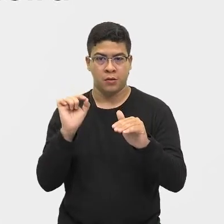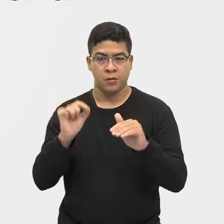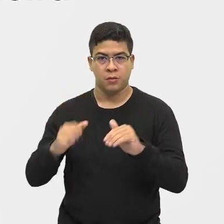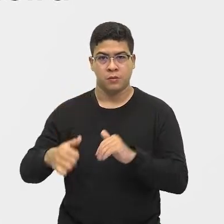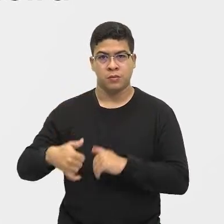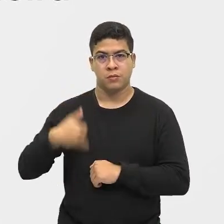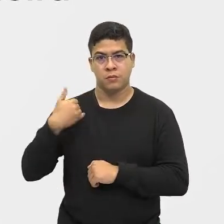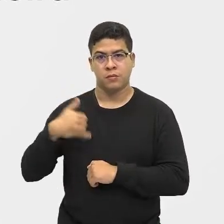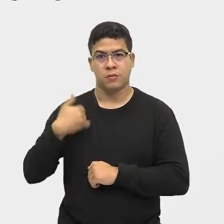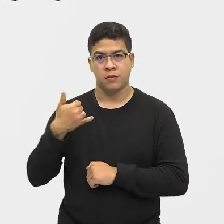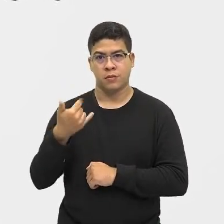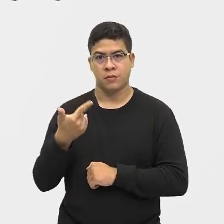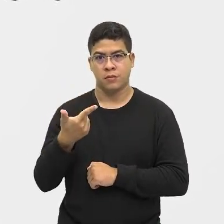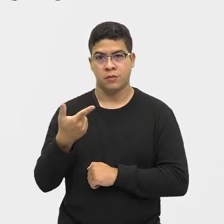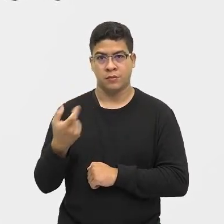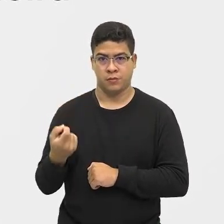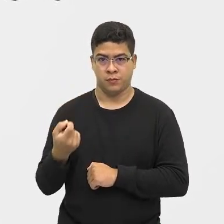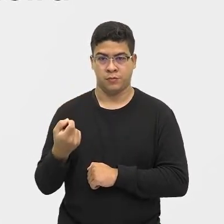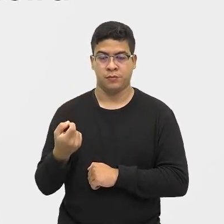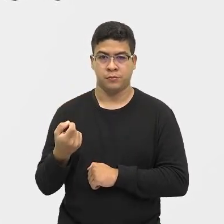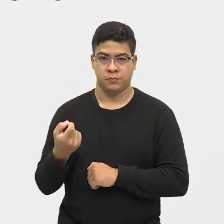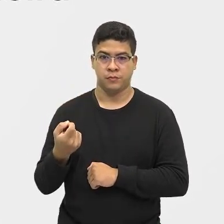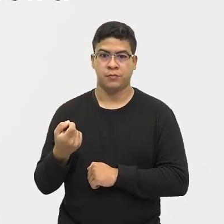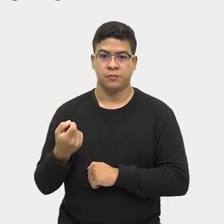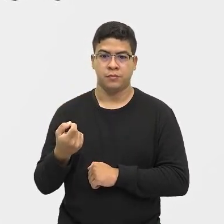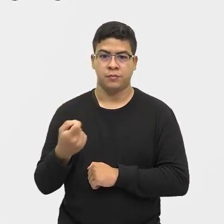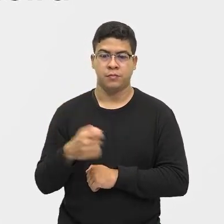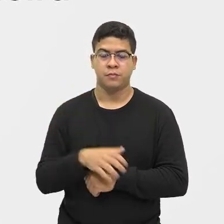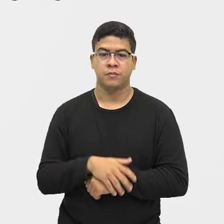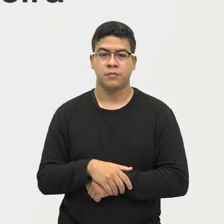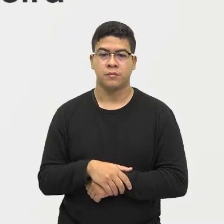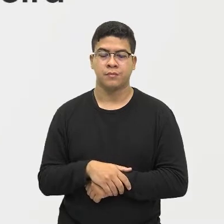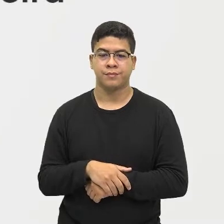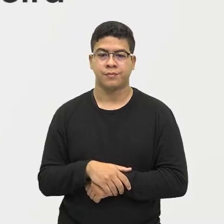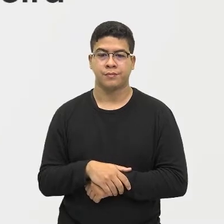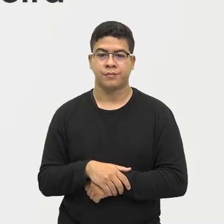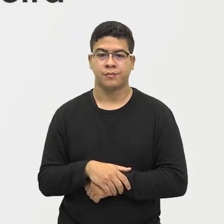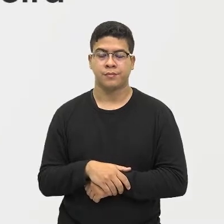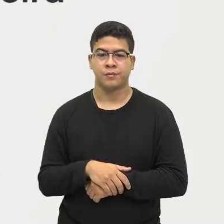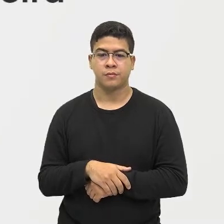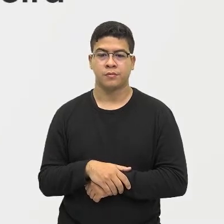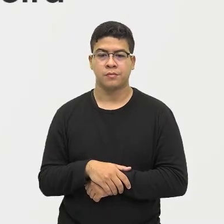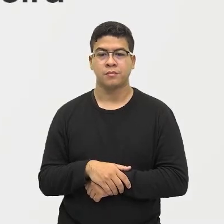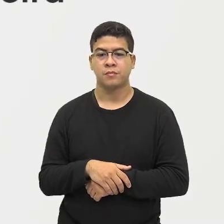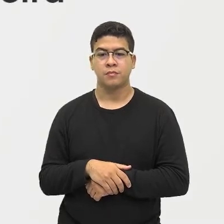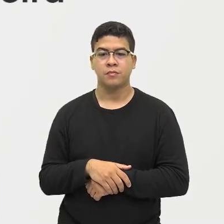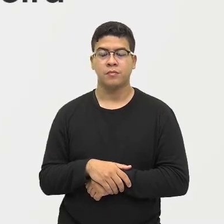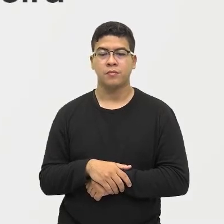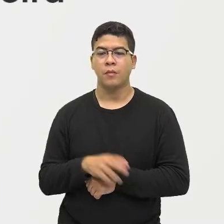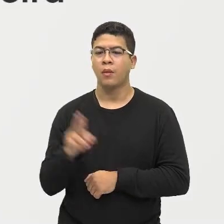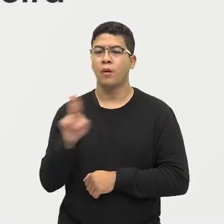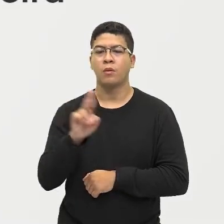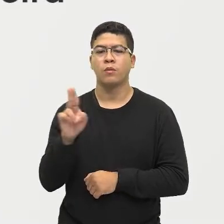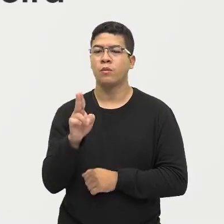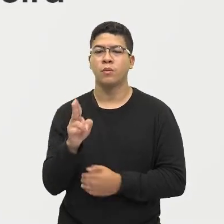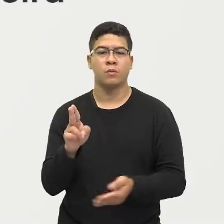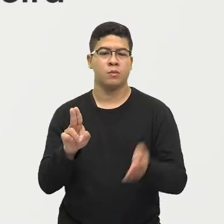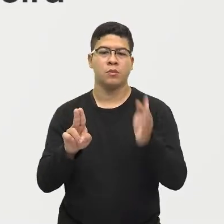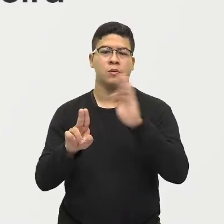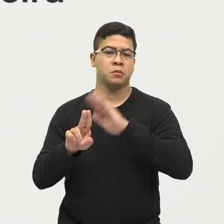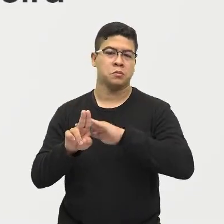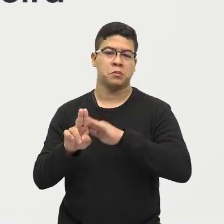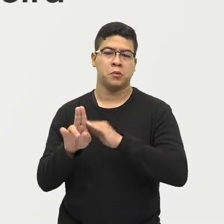livro aos 20 anos. O que mais podemos falar sobre ele? Sob o pseudônimo, olha só,